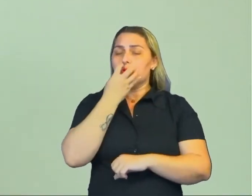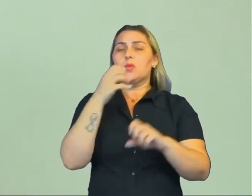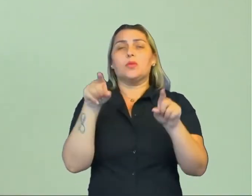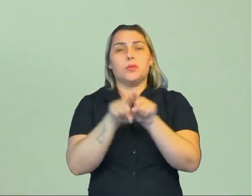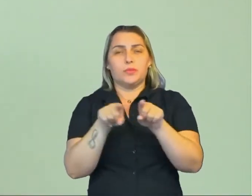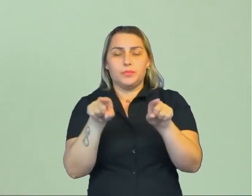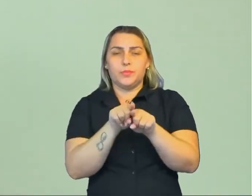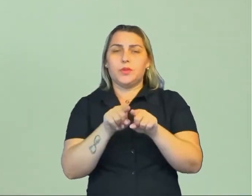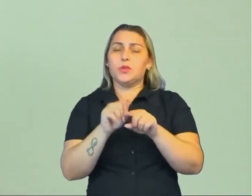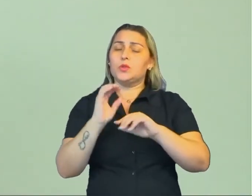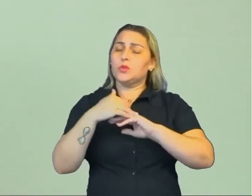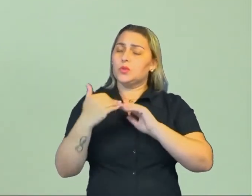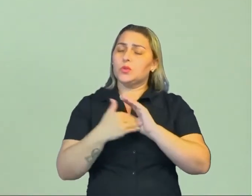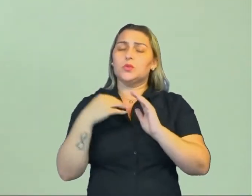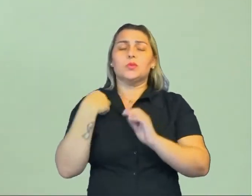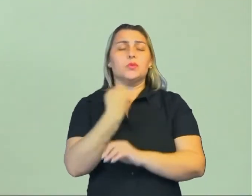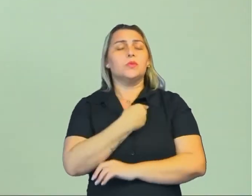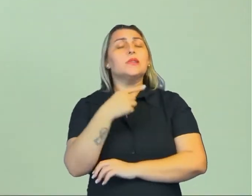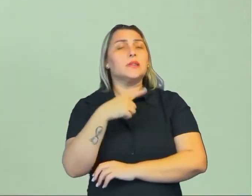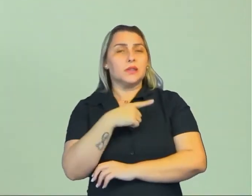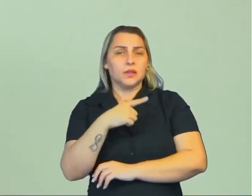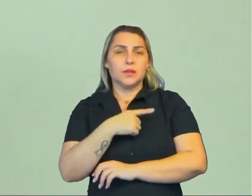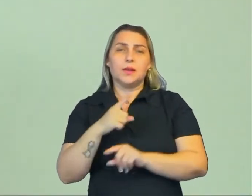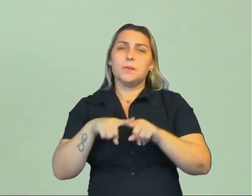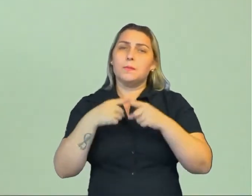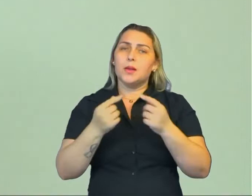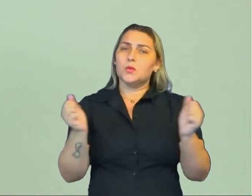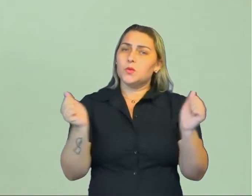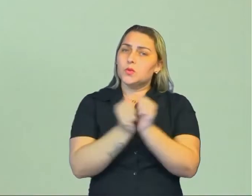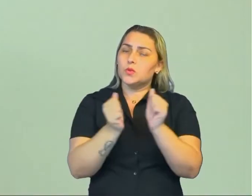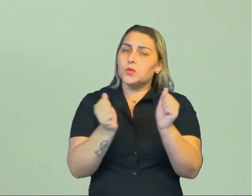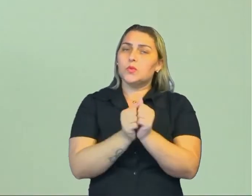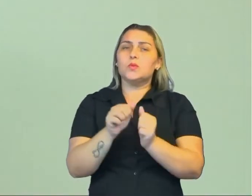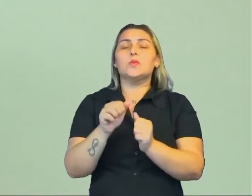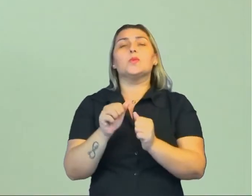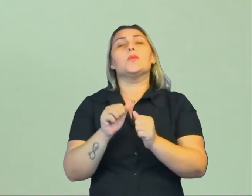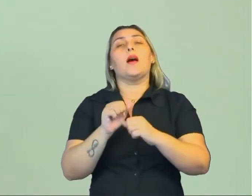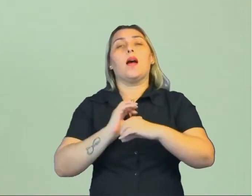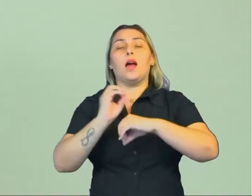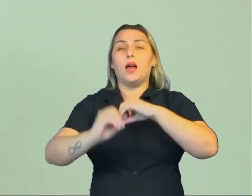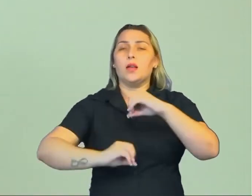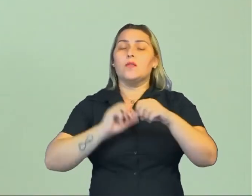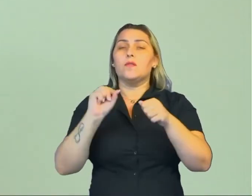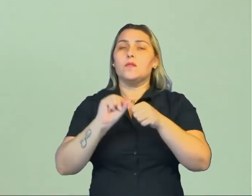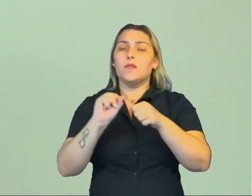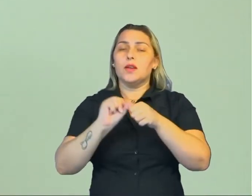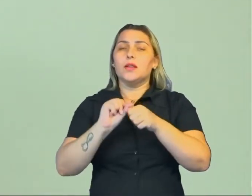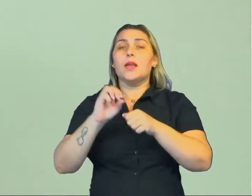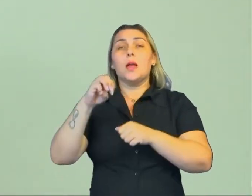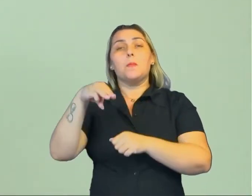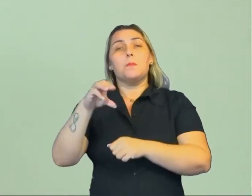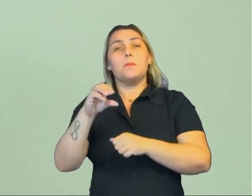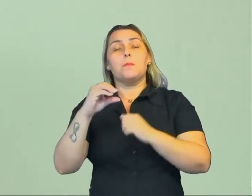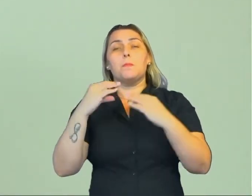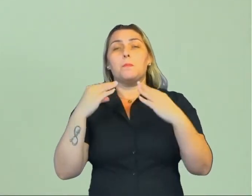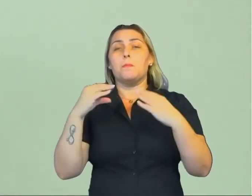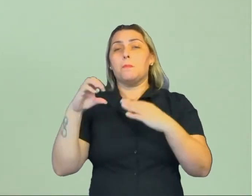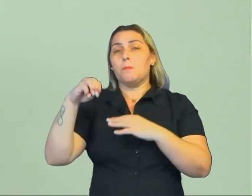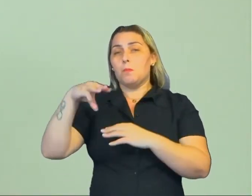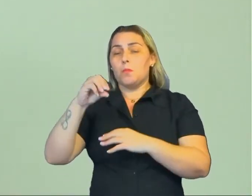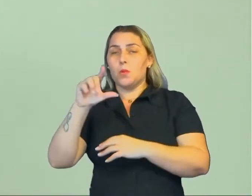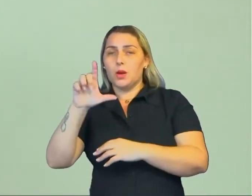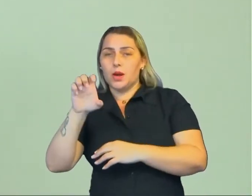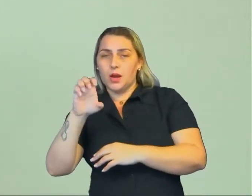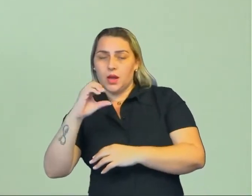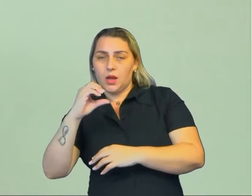um átomo, todos temos átomos. Só que na junção desses átomos, vamos fazer moléculas. Até aqui, as moléculas